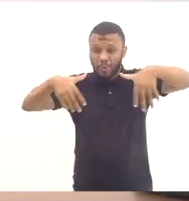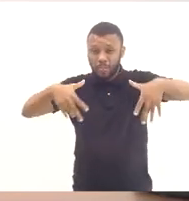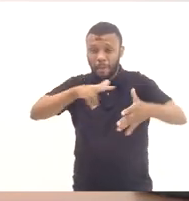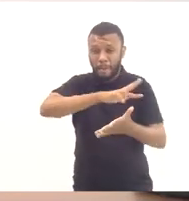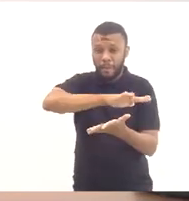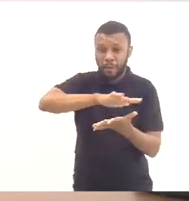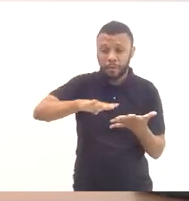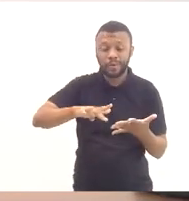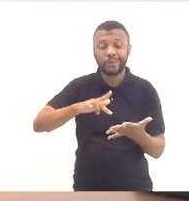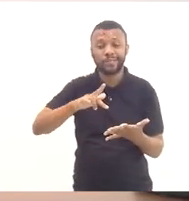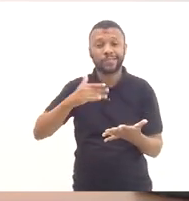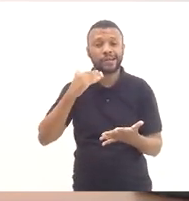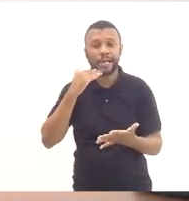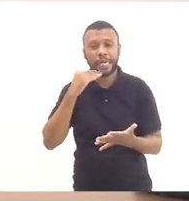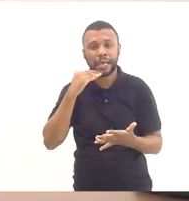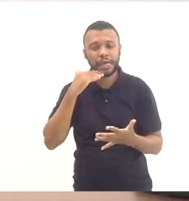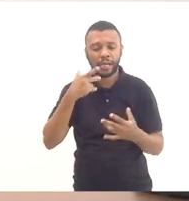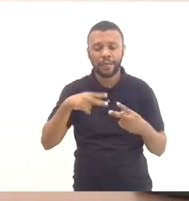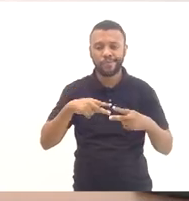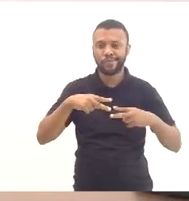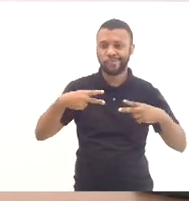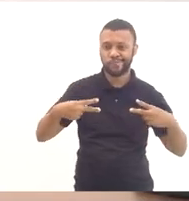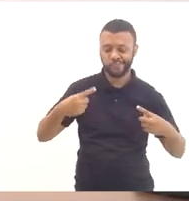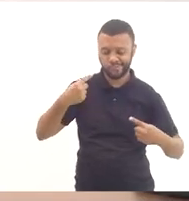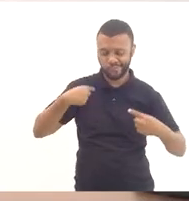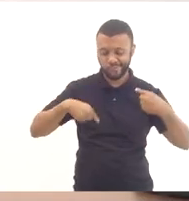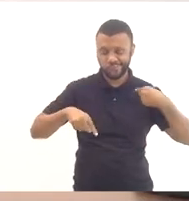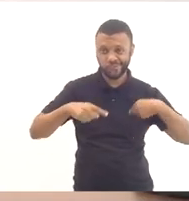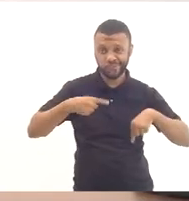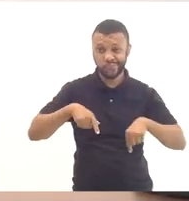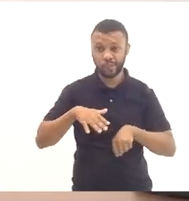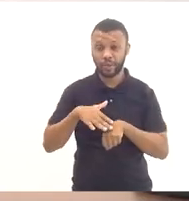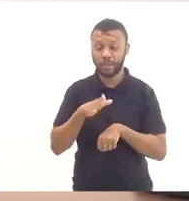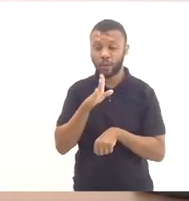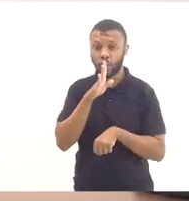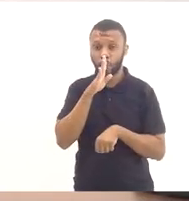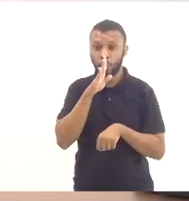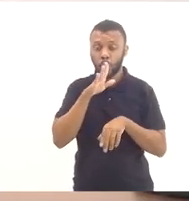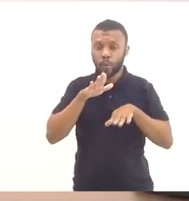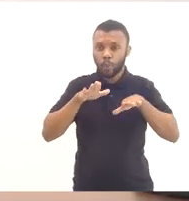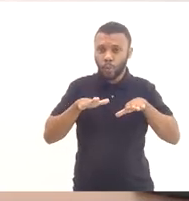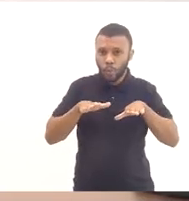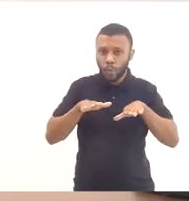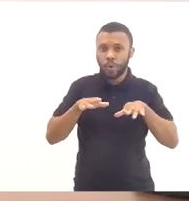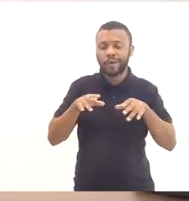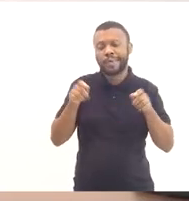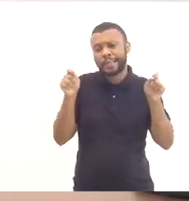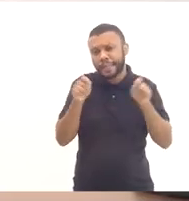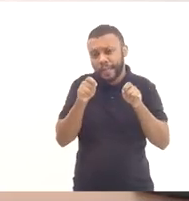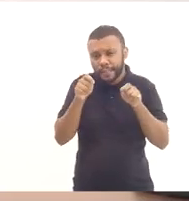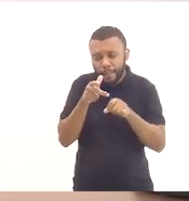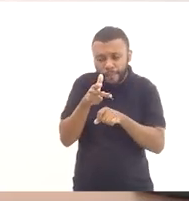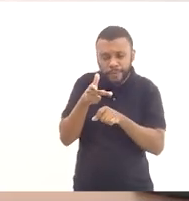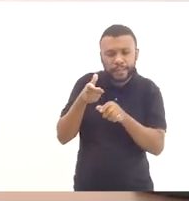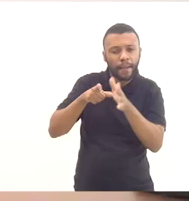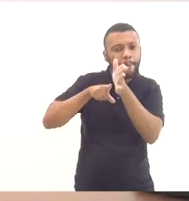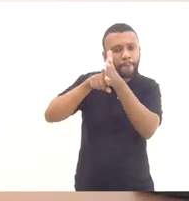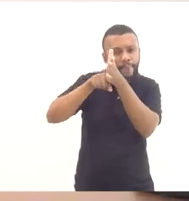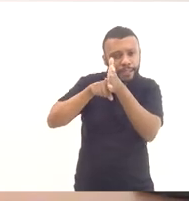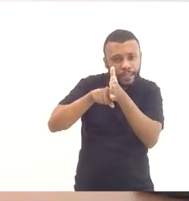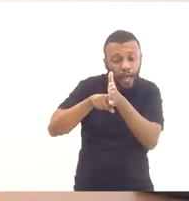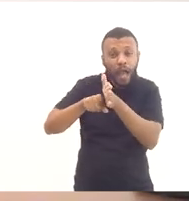do metabolismo que existem e são doenças que são silenciosas não é uma doença genética você pode rastrear ela antes de